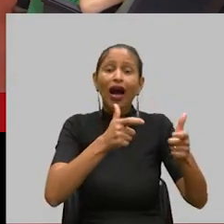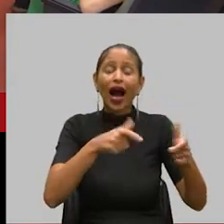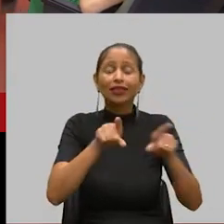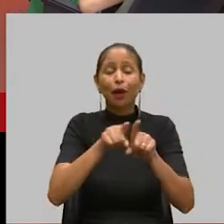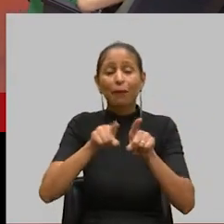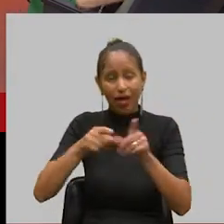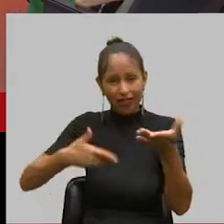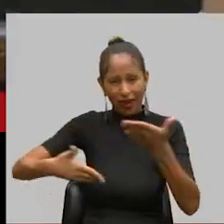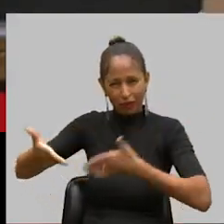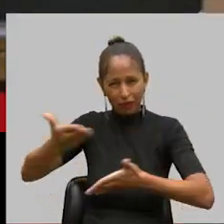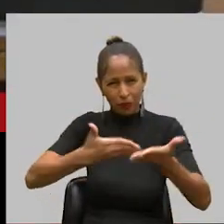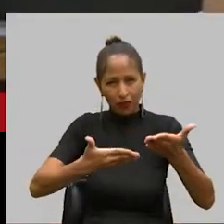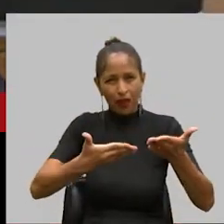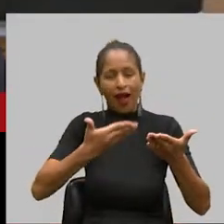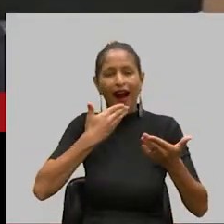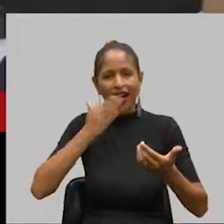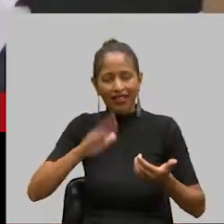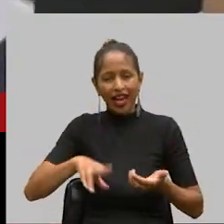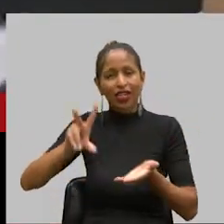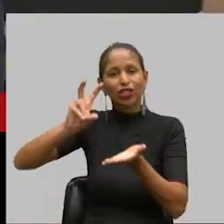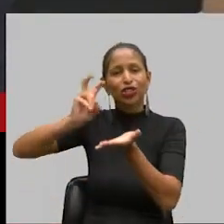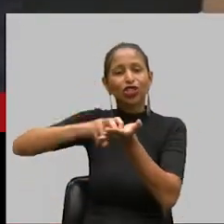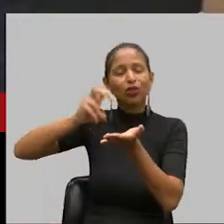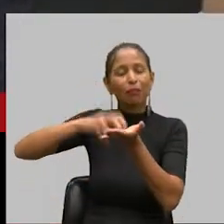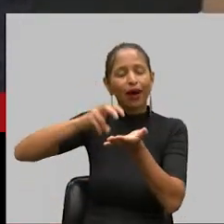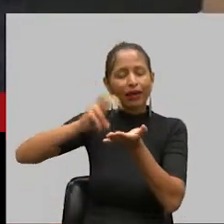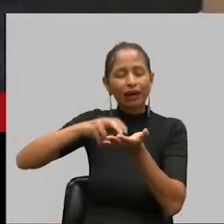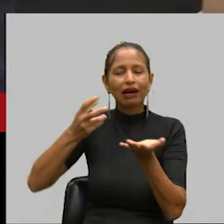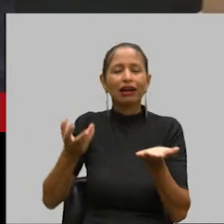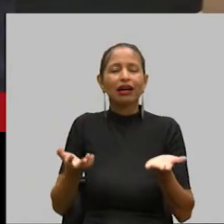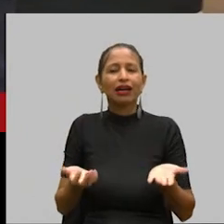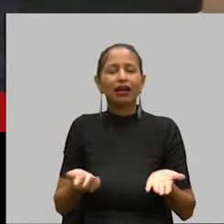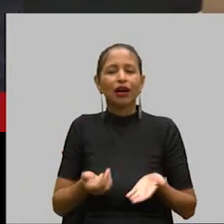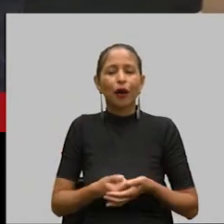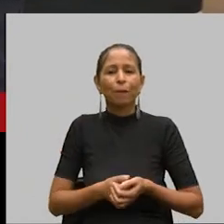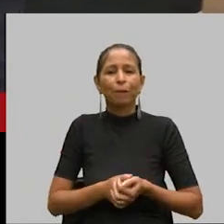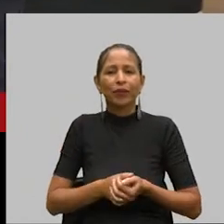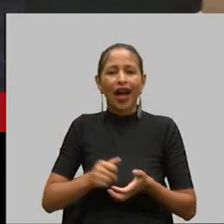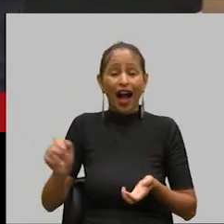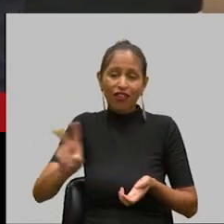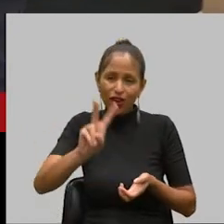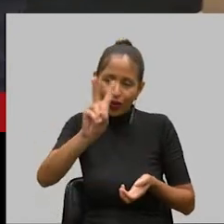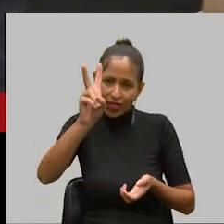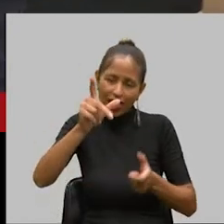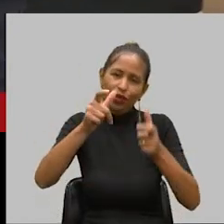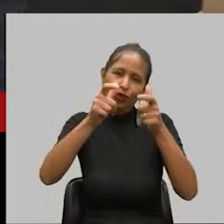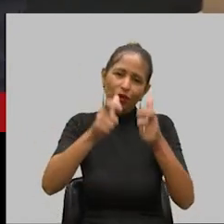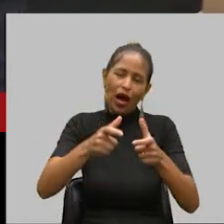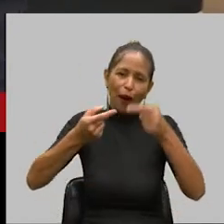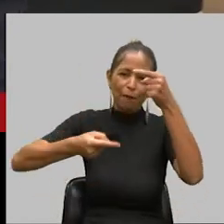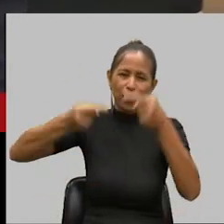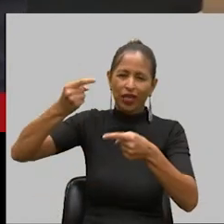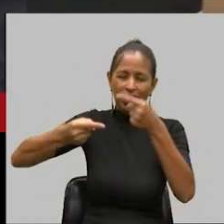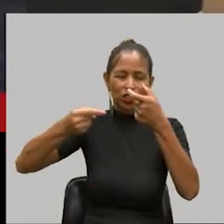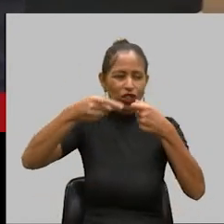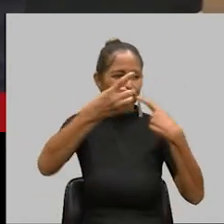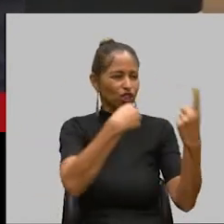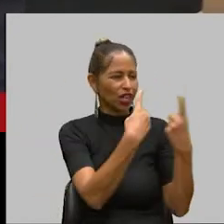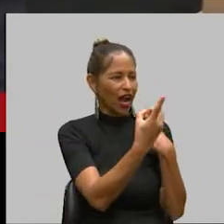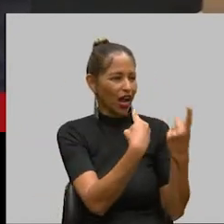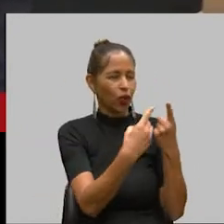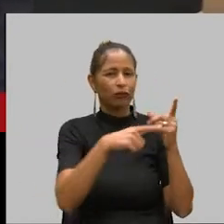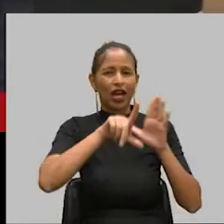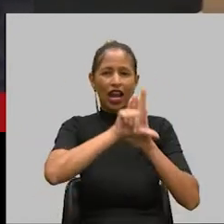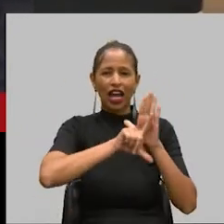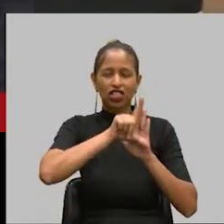tarde nós tivemos na parte da manhã esse eh valorização do espaço político um diálogo da legislação